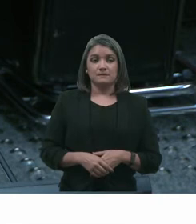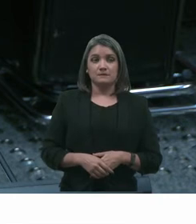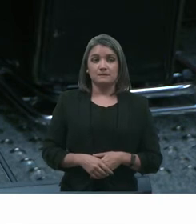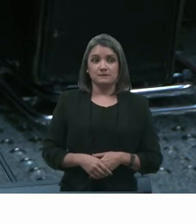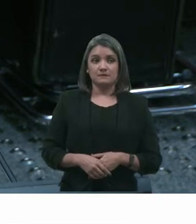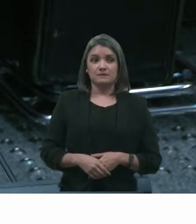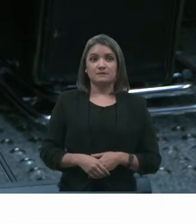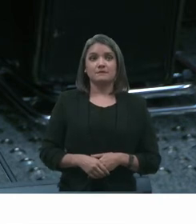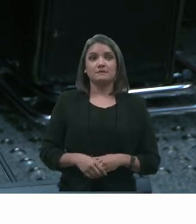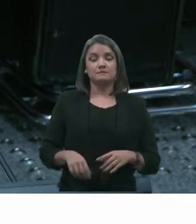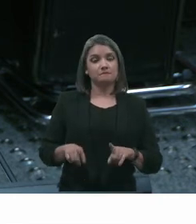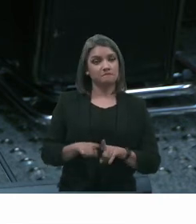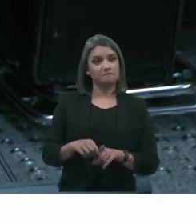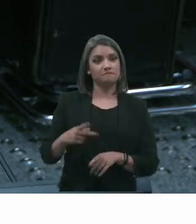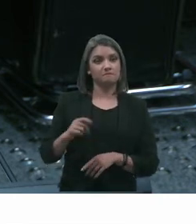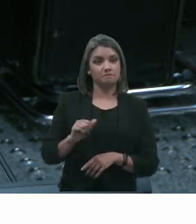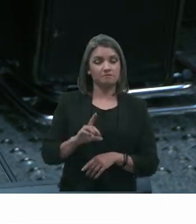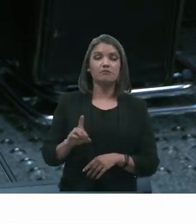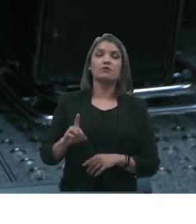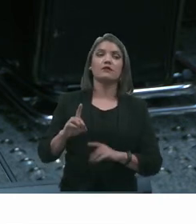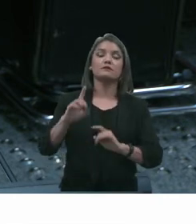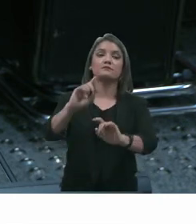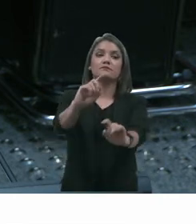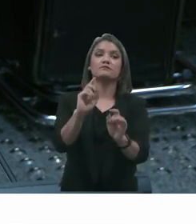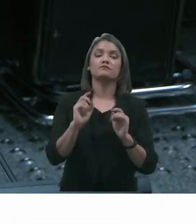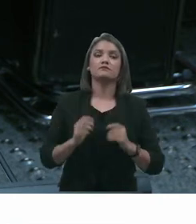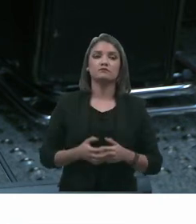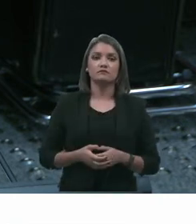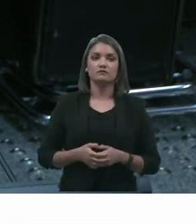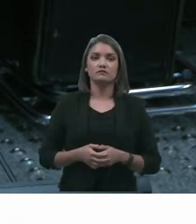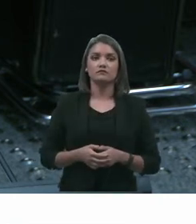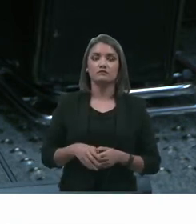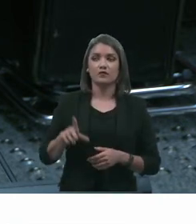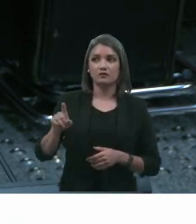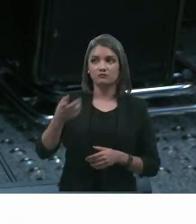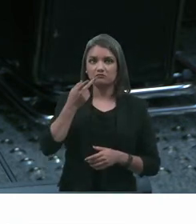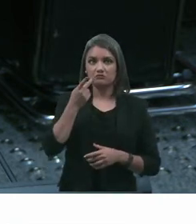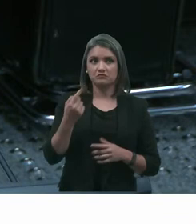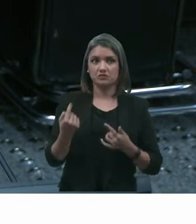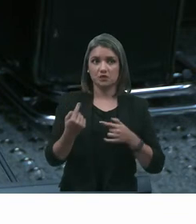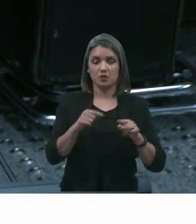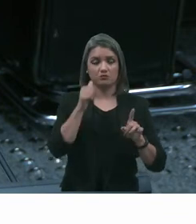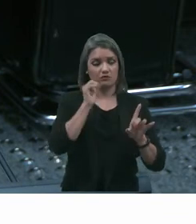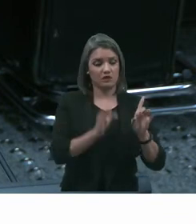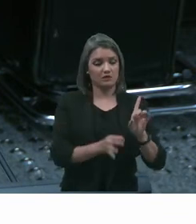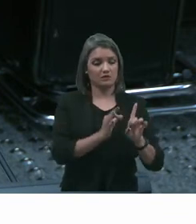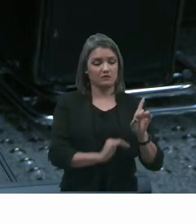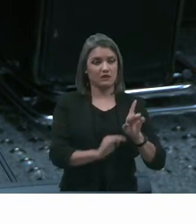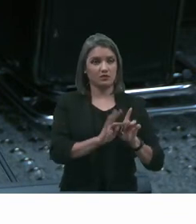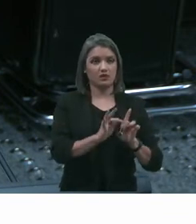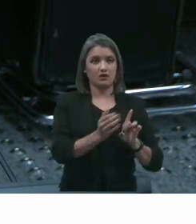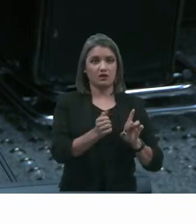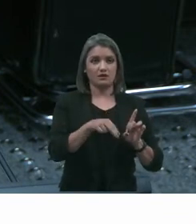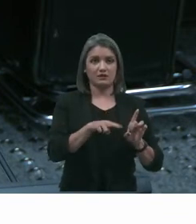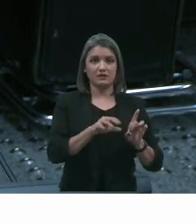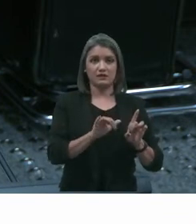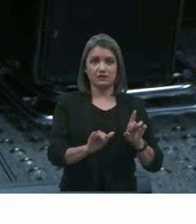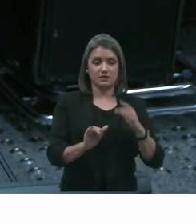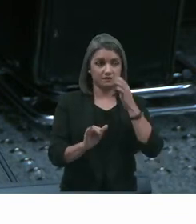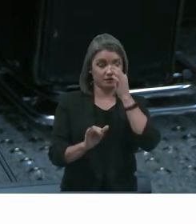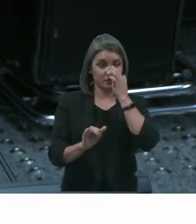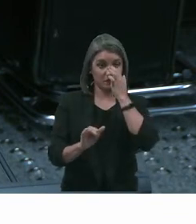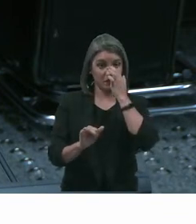oriundo dessa reclamação disciplinar, interposto contra a desembargadora Tânia. Ele foi ouvido